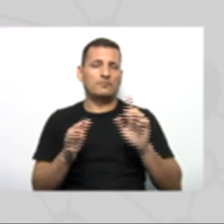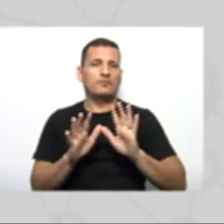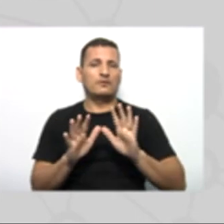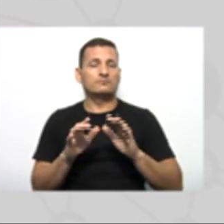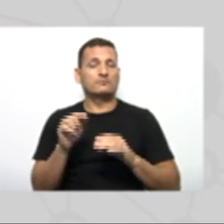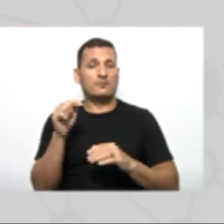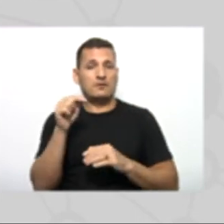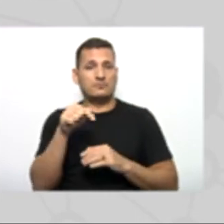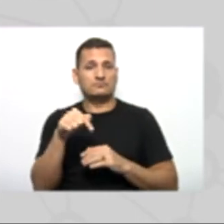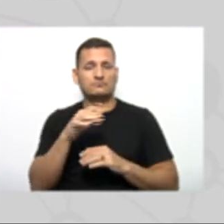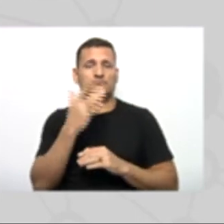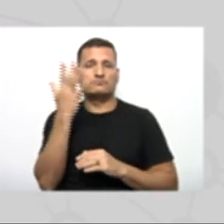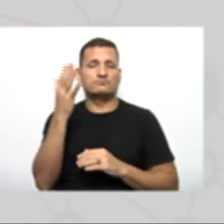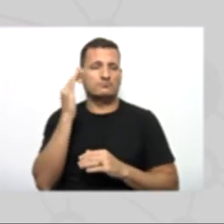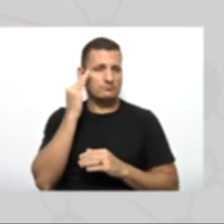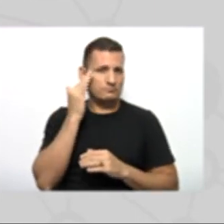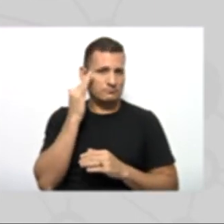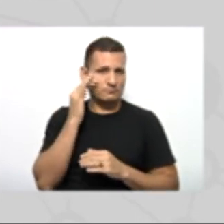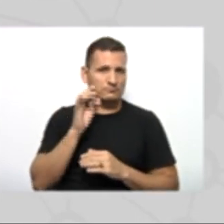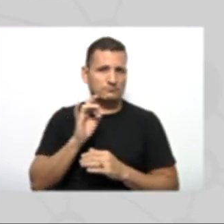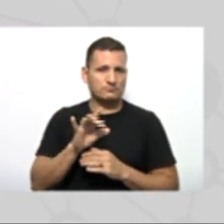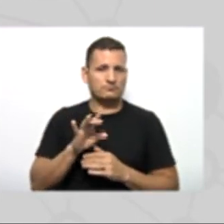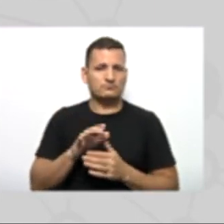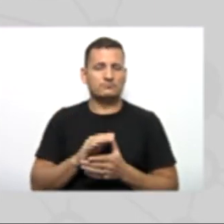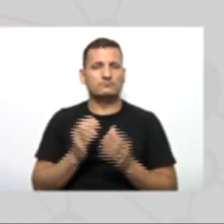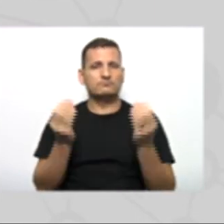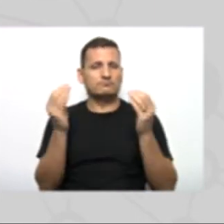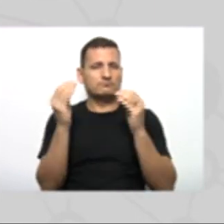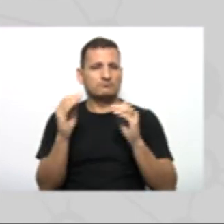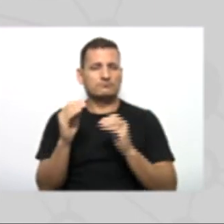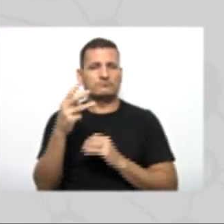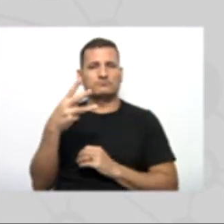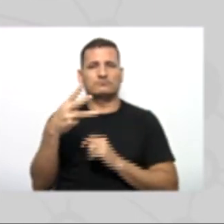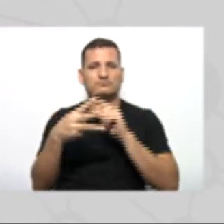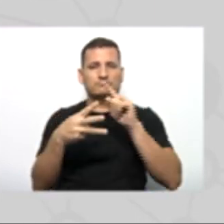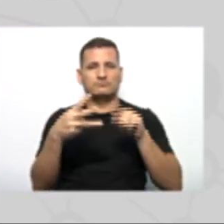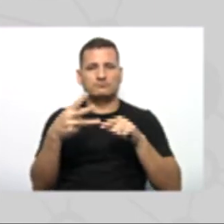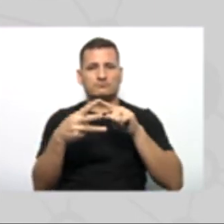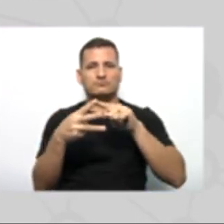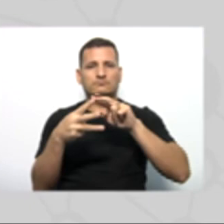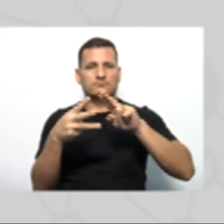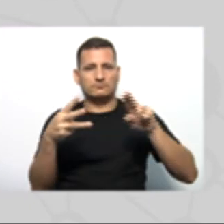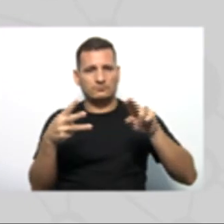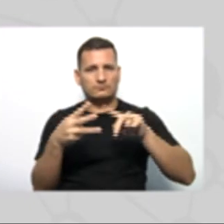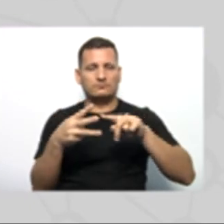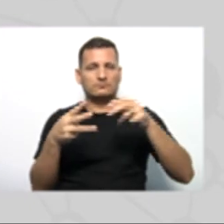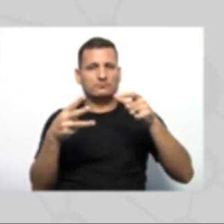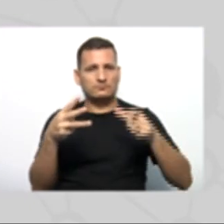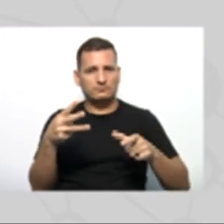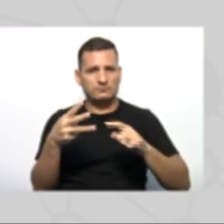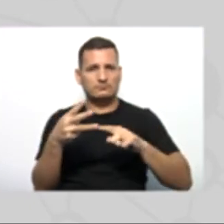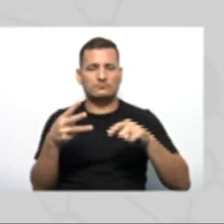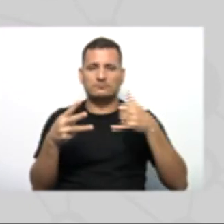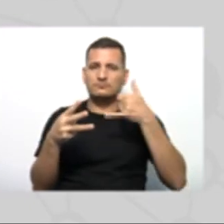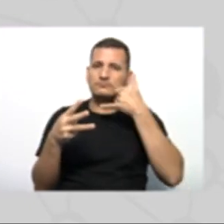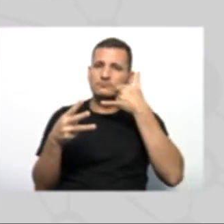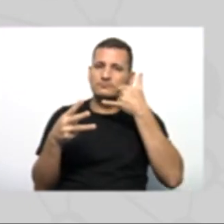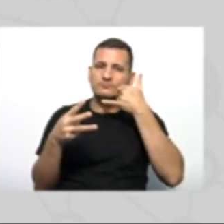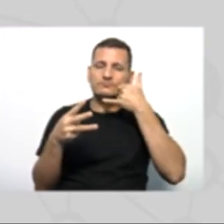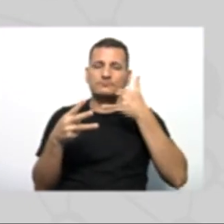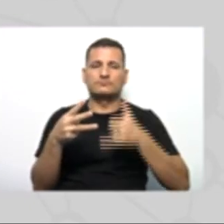nossa compreensão, eu vou colocar aqui só essas três, tá ok? Nome, endereço e